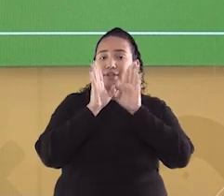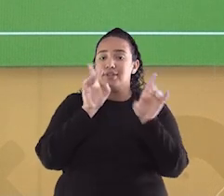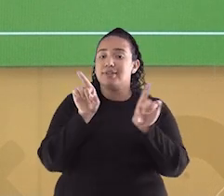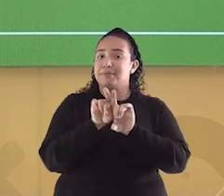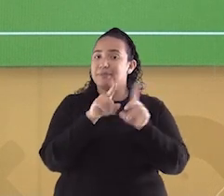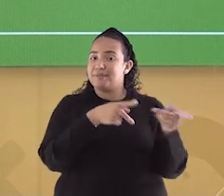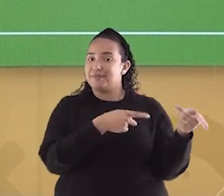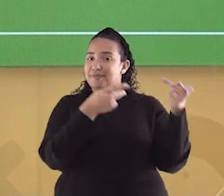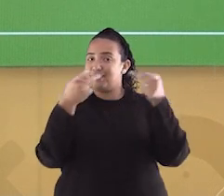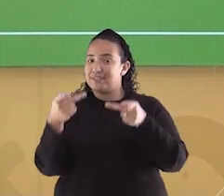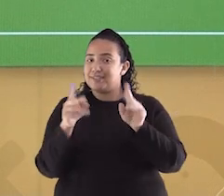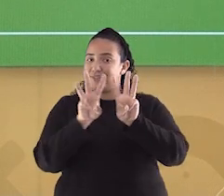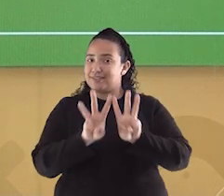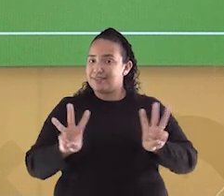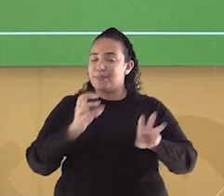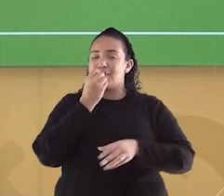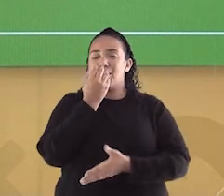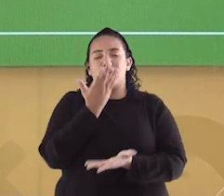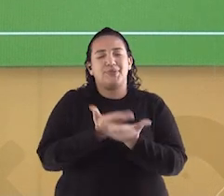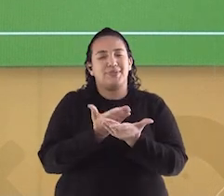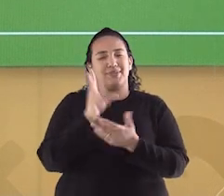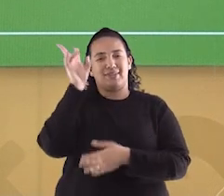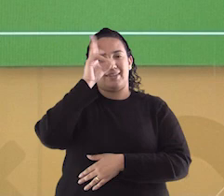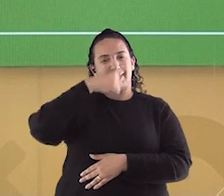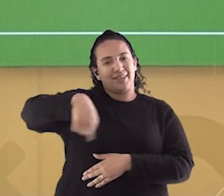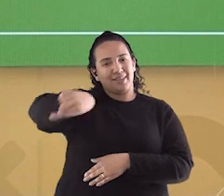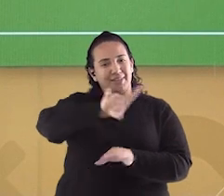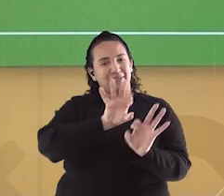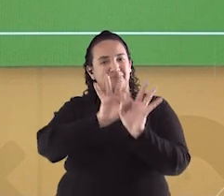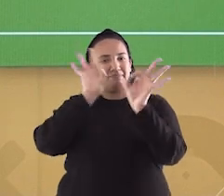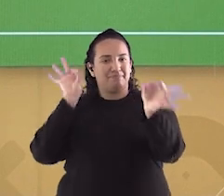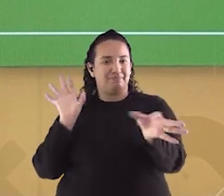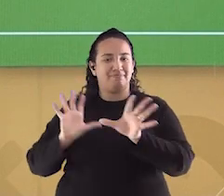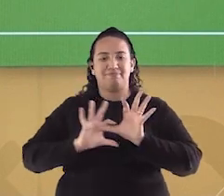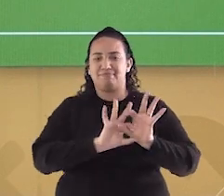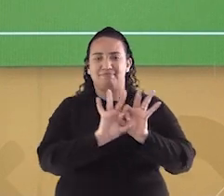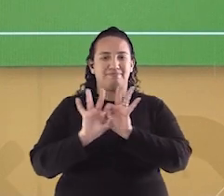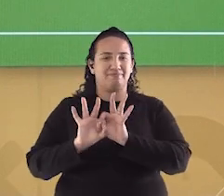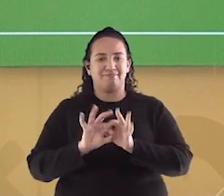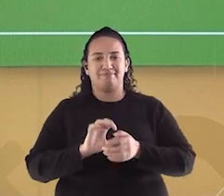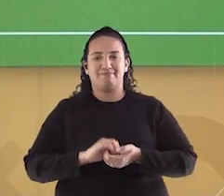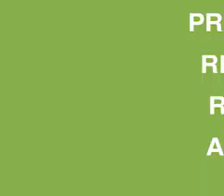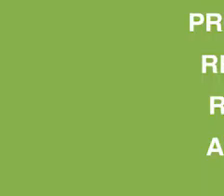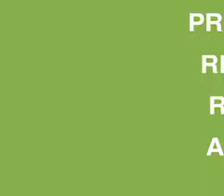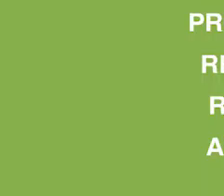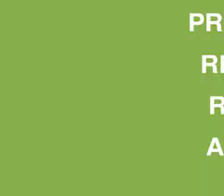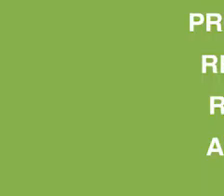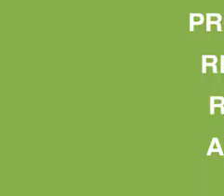visitem nosso site. Bons estudos e não se esqueçam, mesmo distantes, estamos juntos.